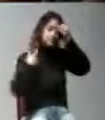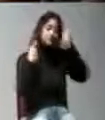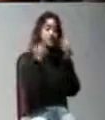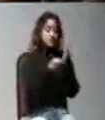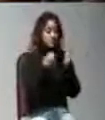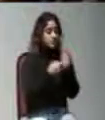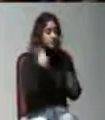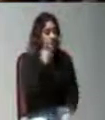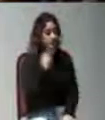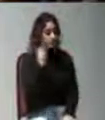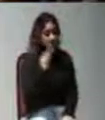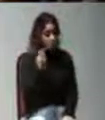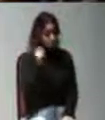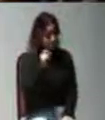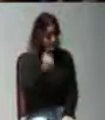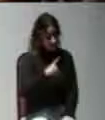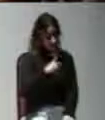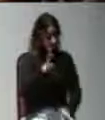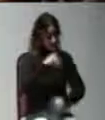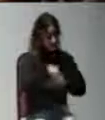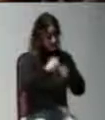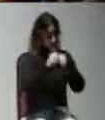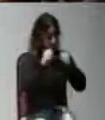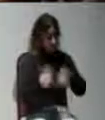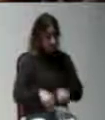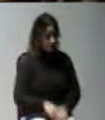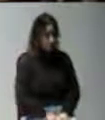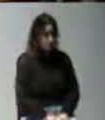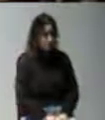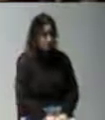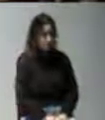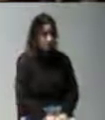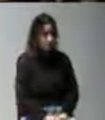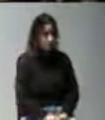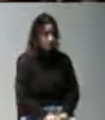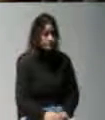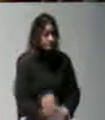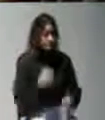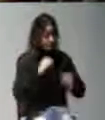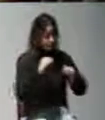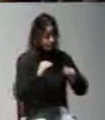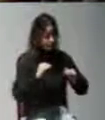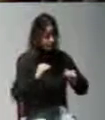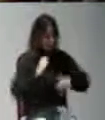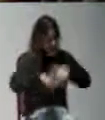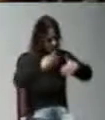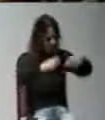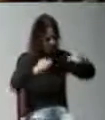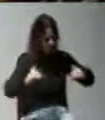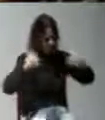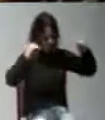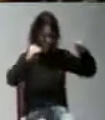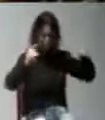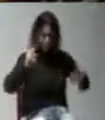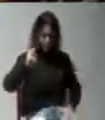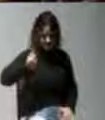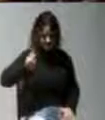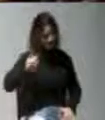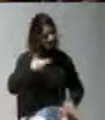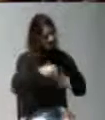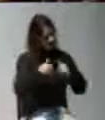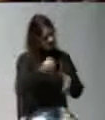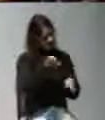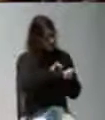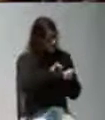sistema, como as que postulam superá-lo. A ascensão da burguesia como classe dominante no capitalismo é efeito